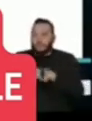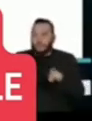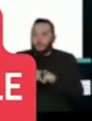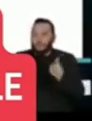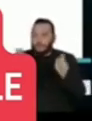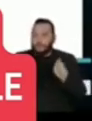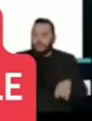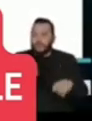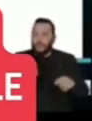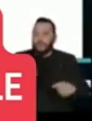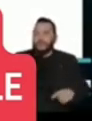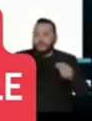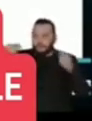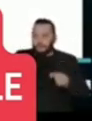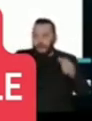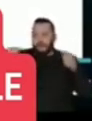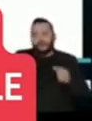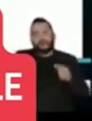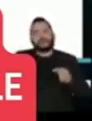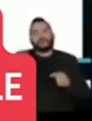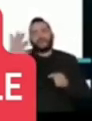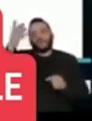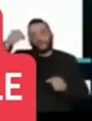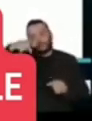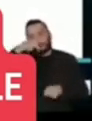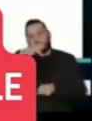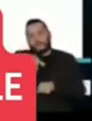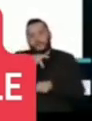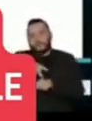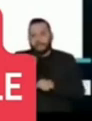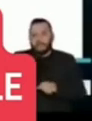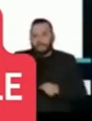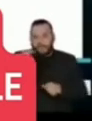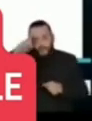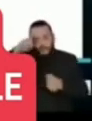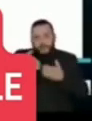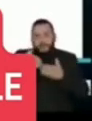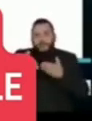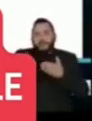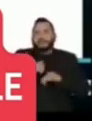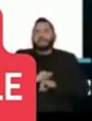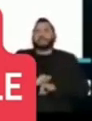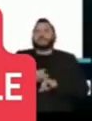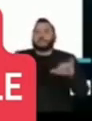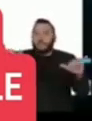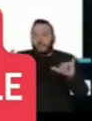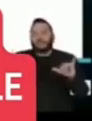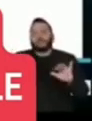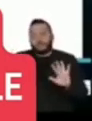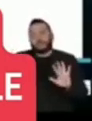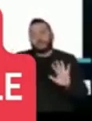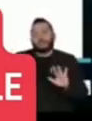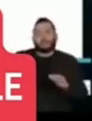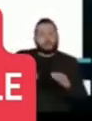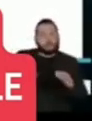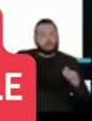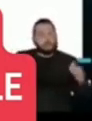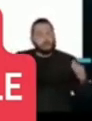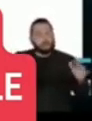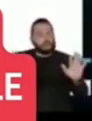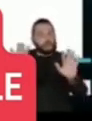condições de enfrentar o que vai acontecer no país. Os próximos dias serão nebulosos e o que